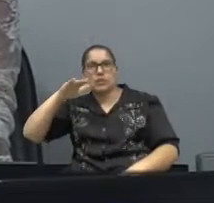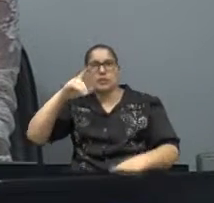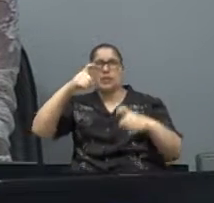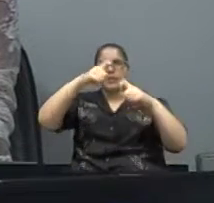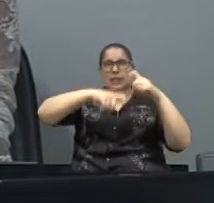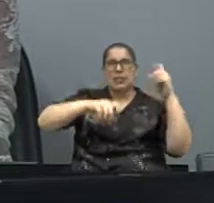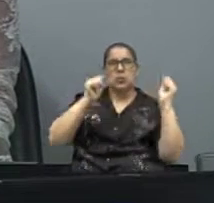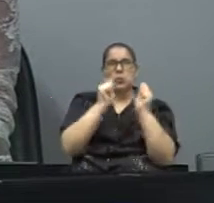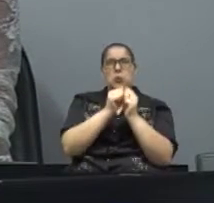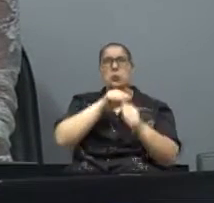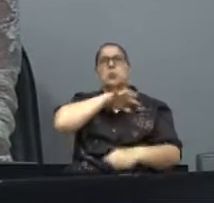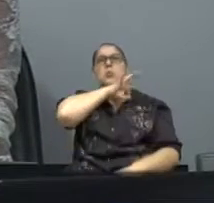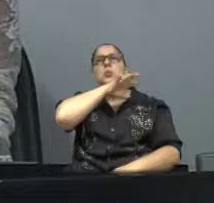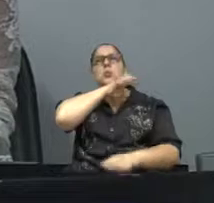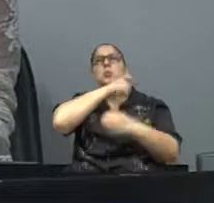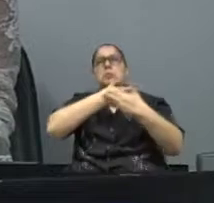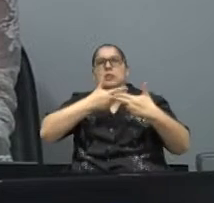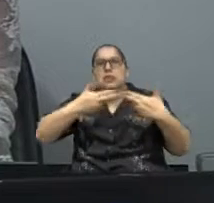pornografia.